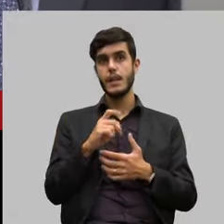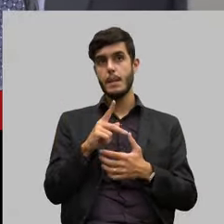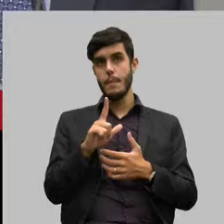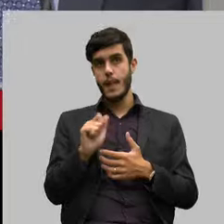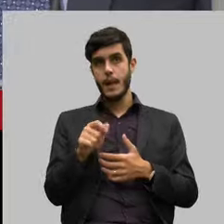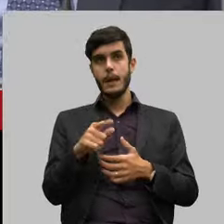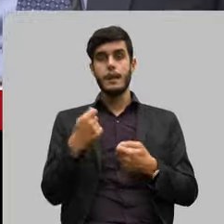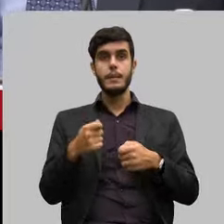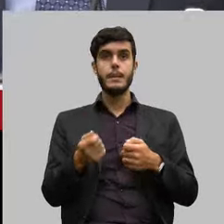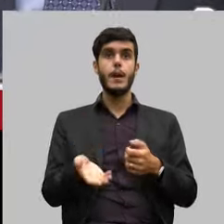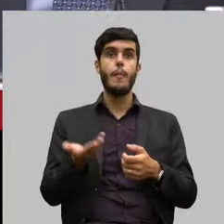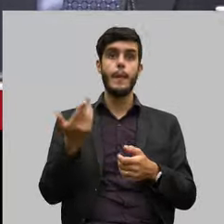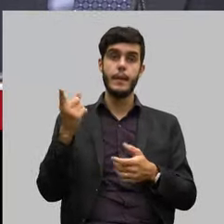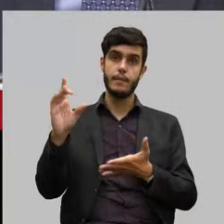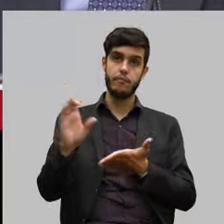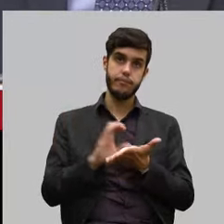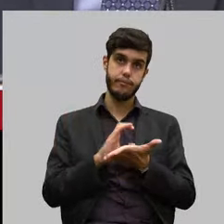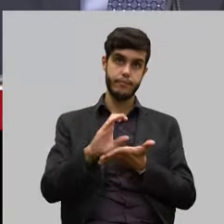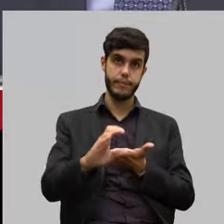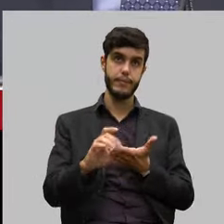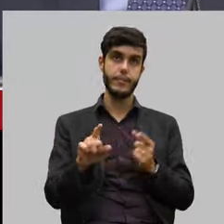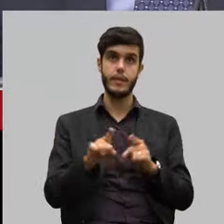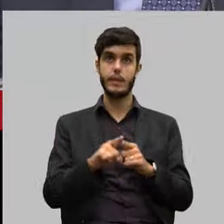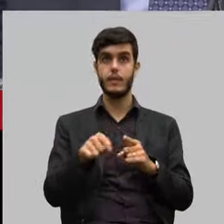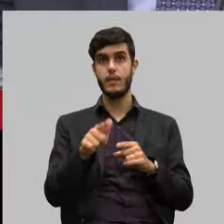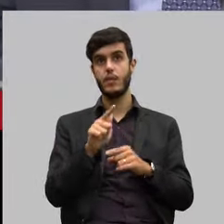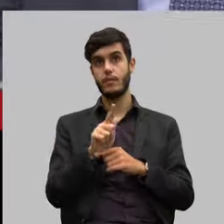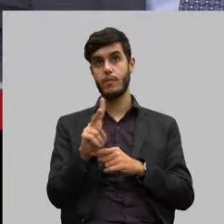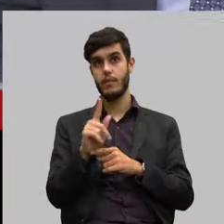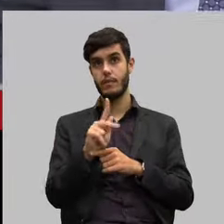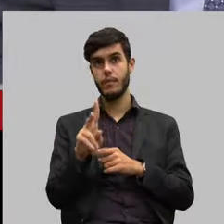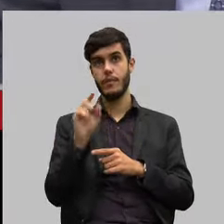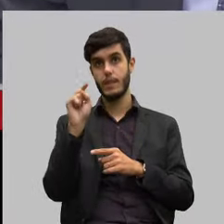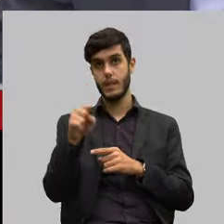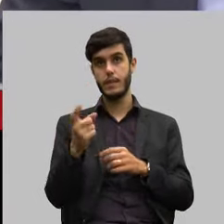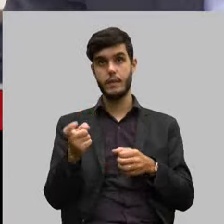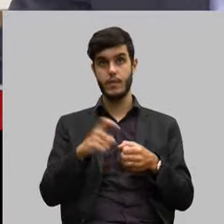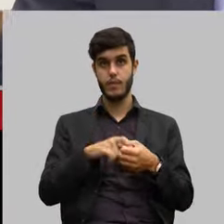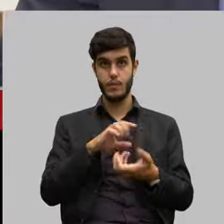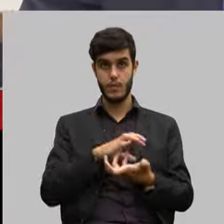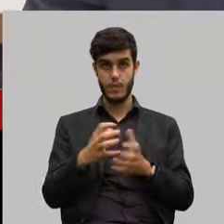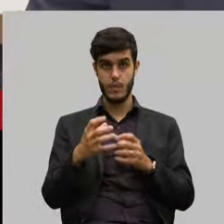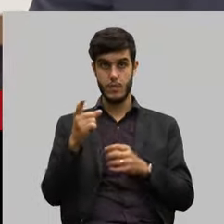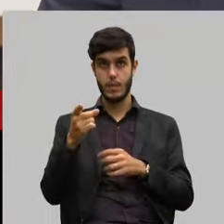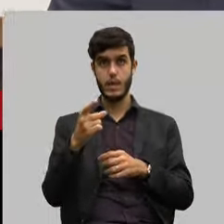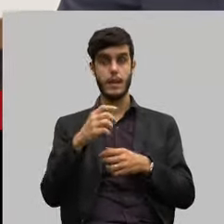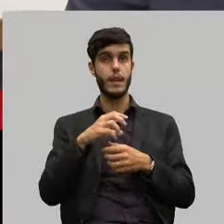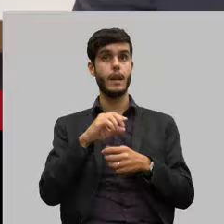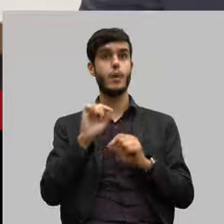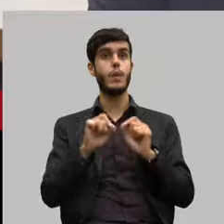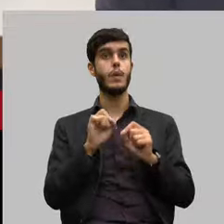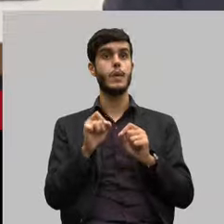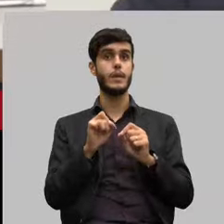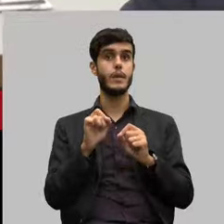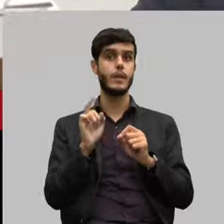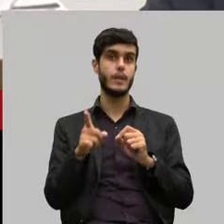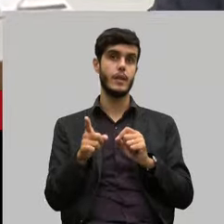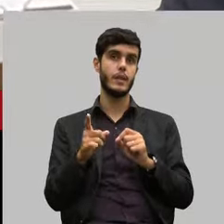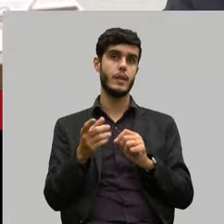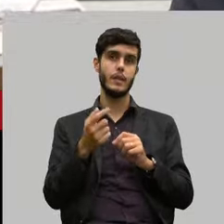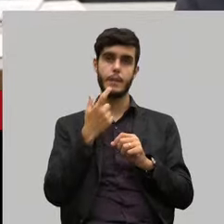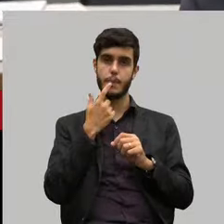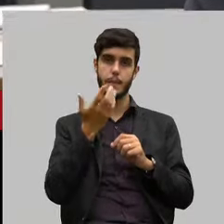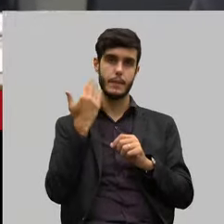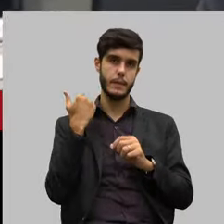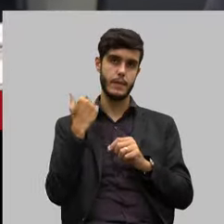de recurso até porque a ordem de início de Governador Valadares da retomada das obras foi feito eh Há relativamente pouco tempo né se me